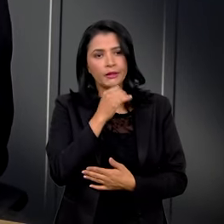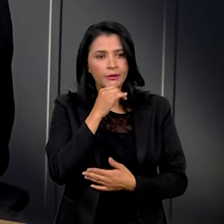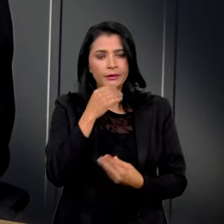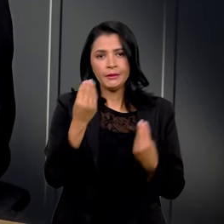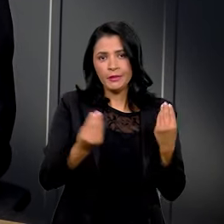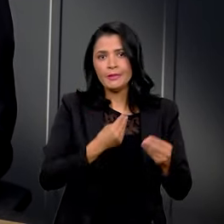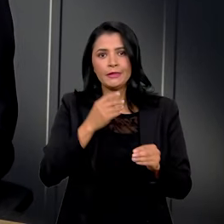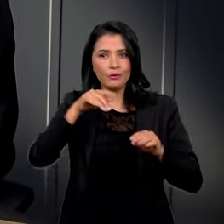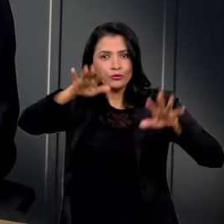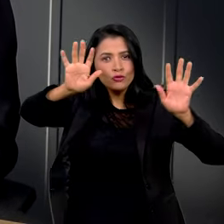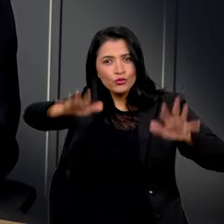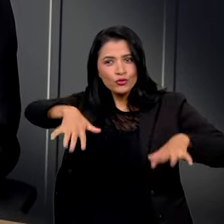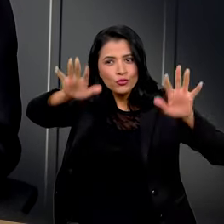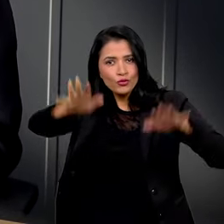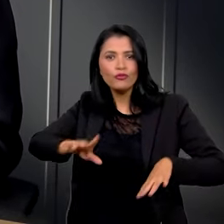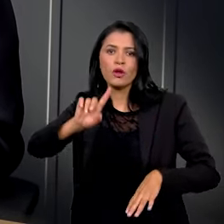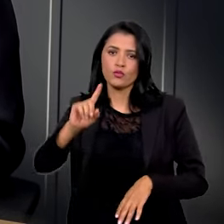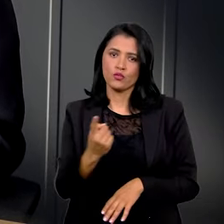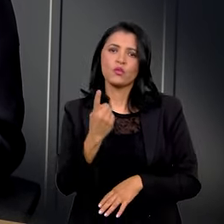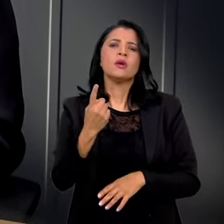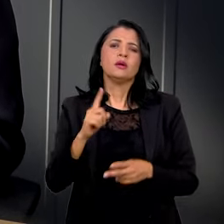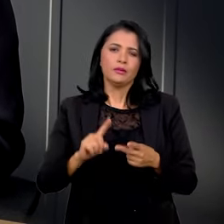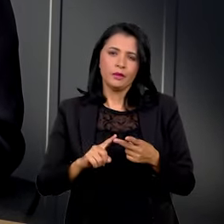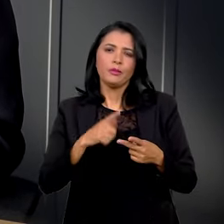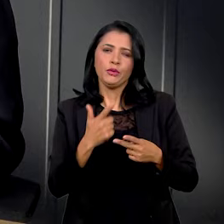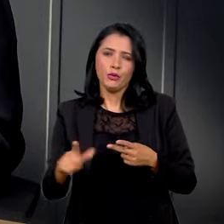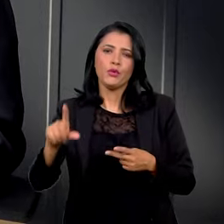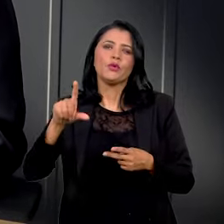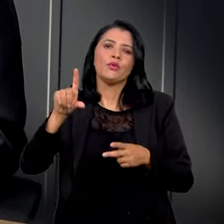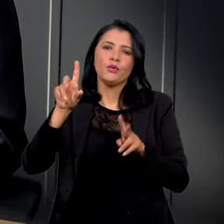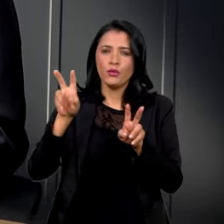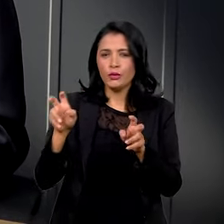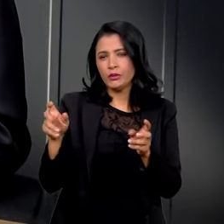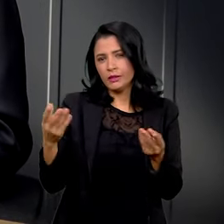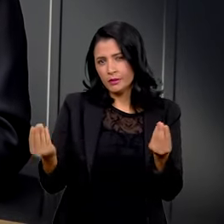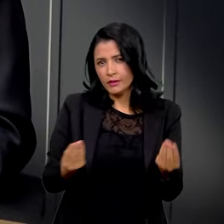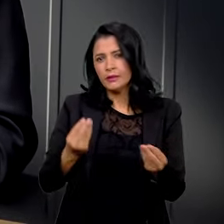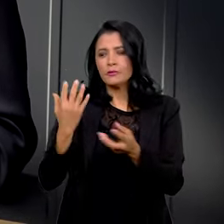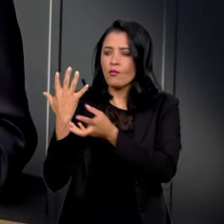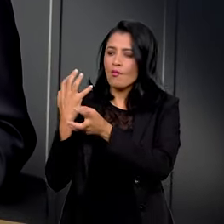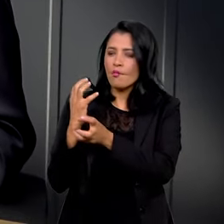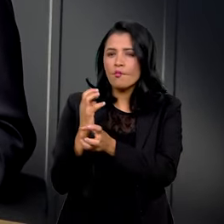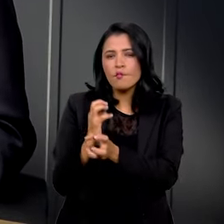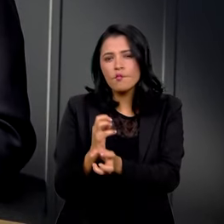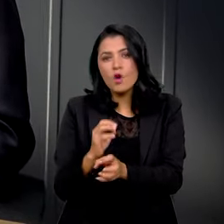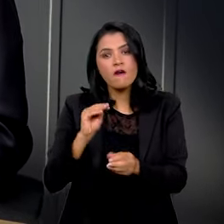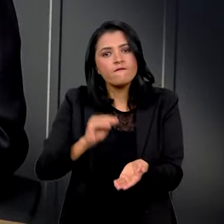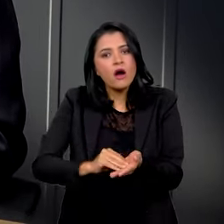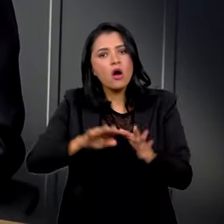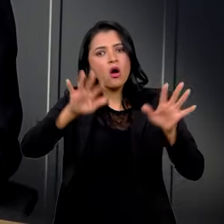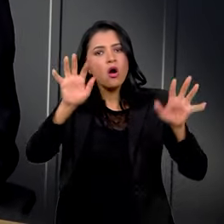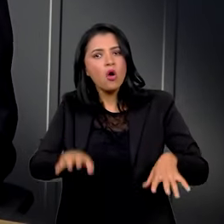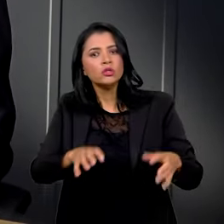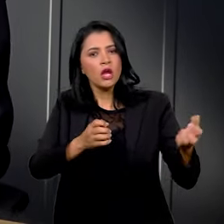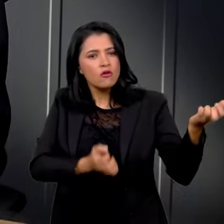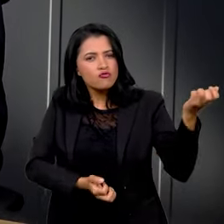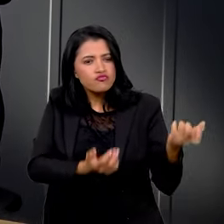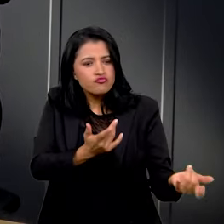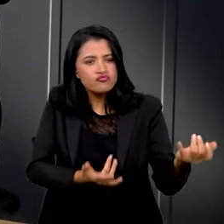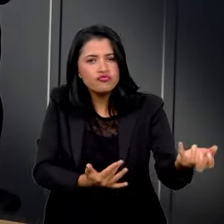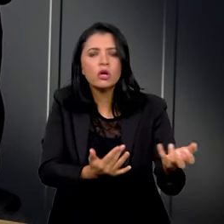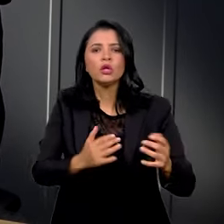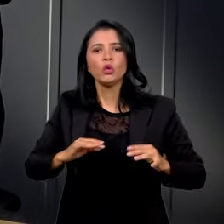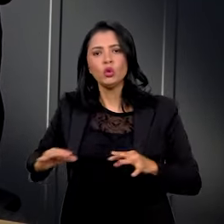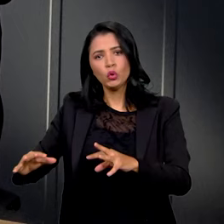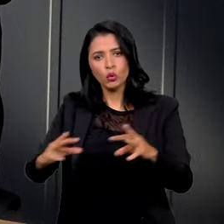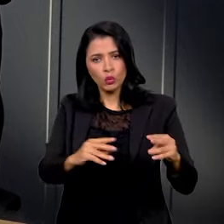referentes às chuvas né é uma delas mas também a gente tem as questões relativas a a seca enagem incêndios né todo em todas